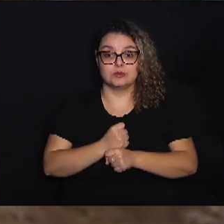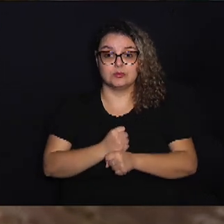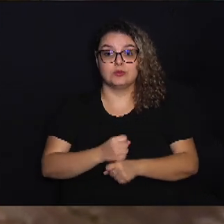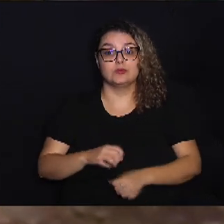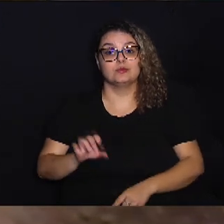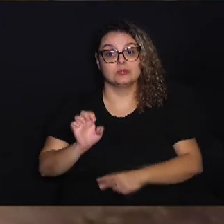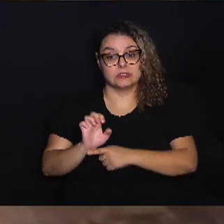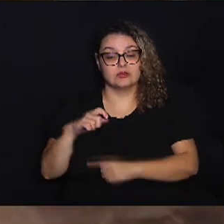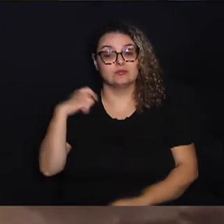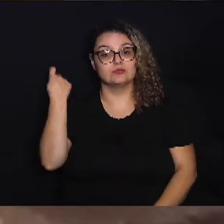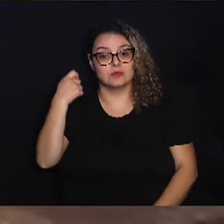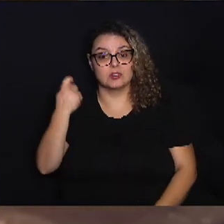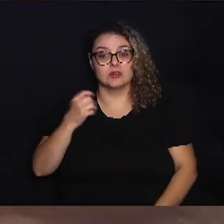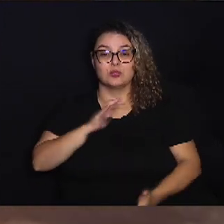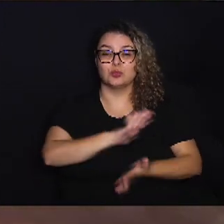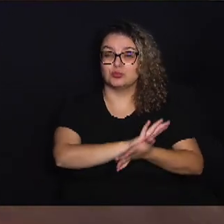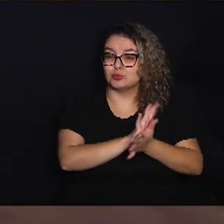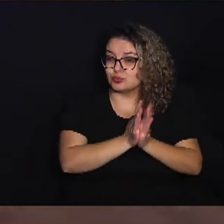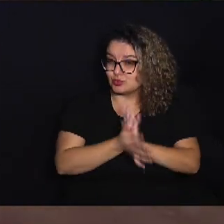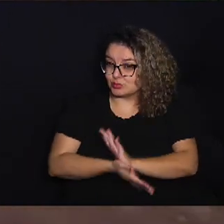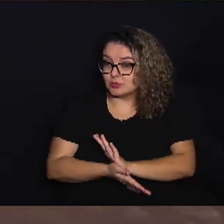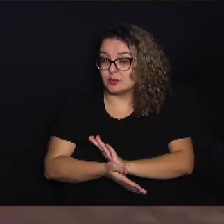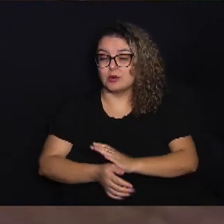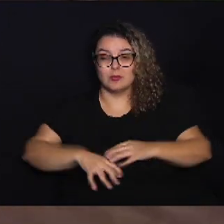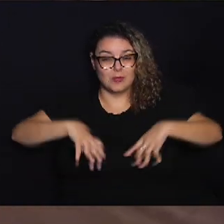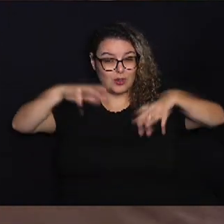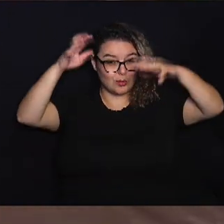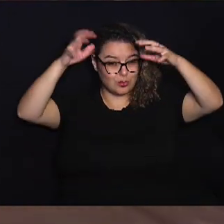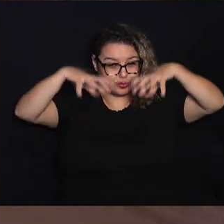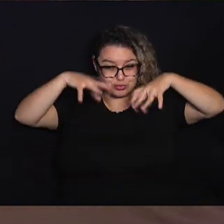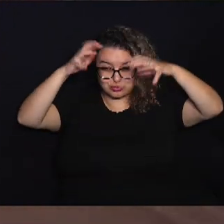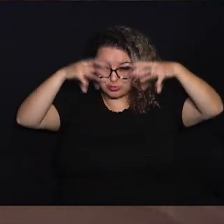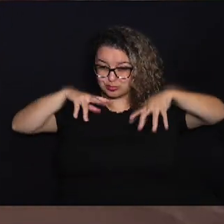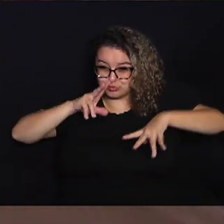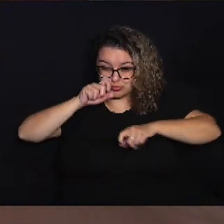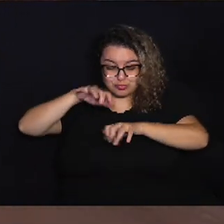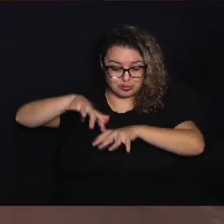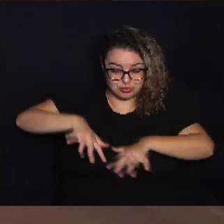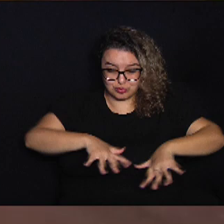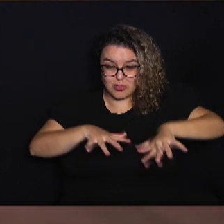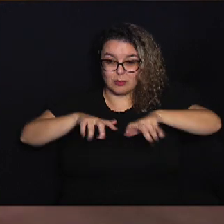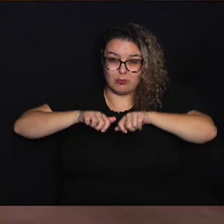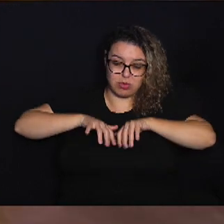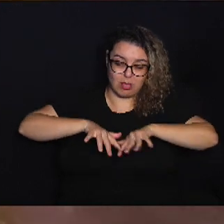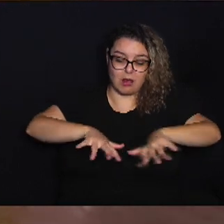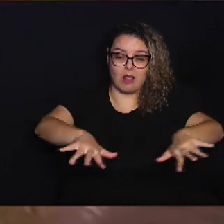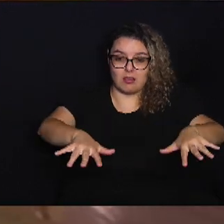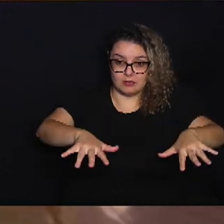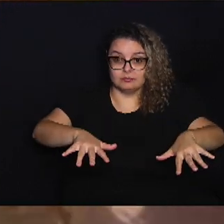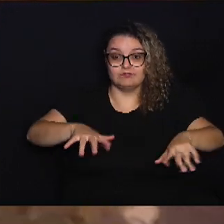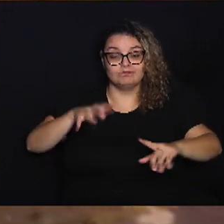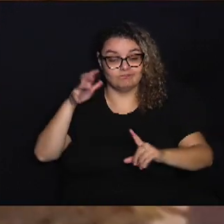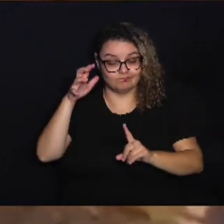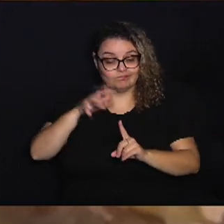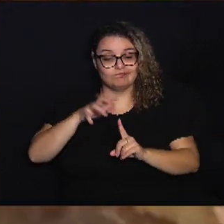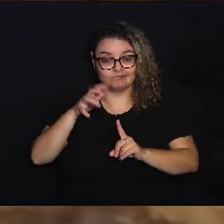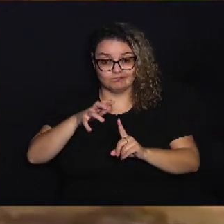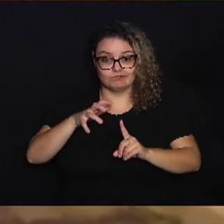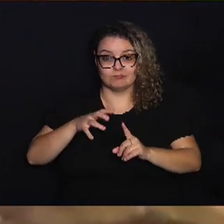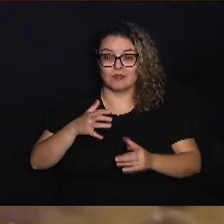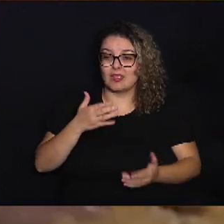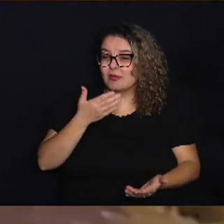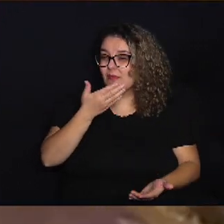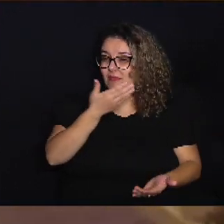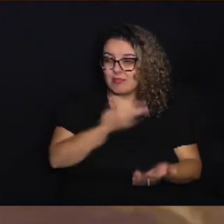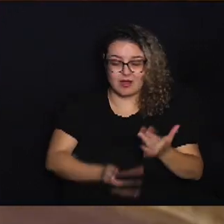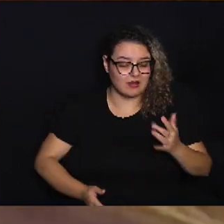Sul sofreu um desastre causado por fortes chuvas, enchentes e alagamentos, que atingiu e desabrigou cerca